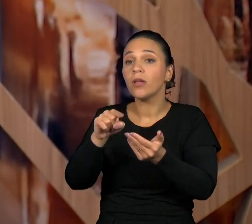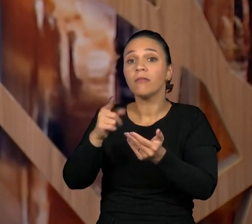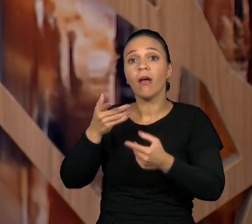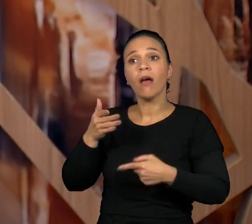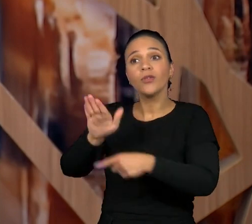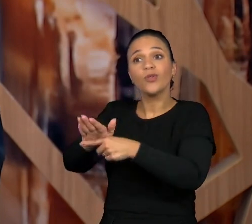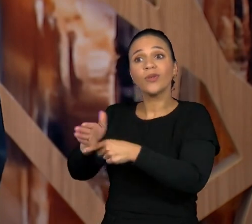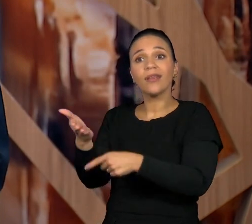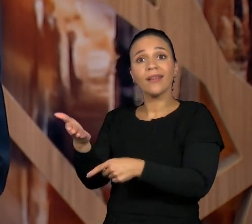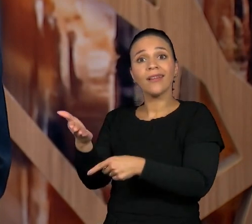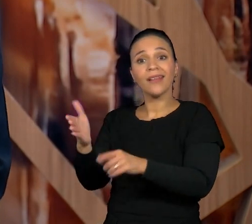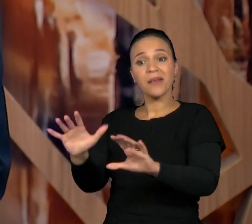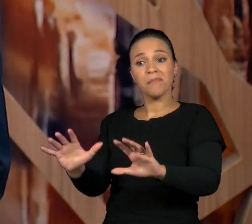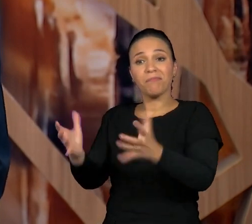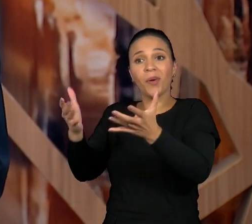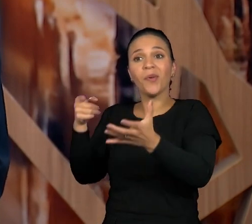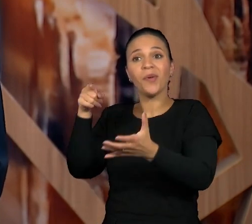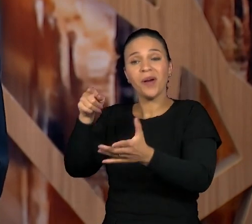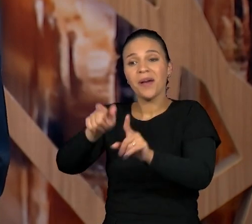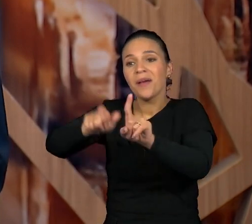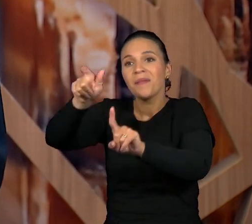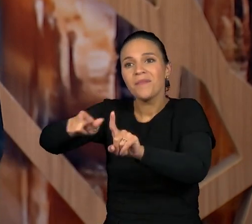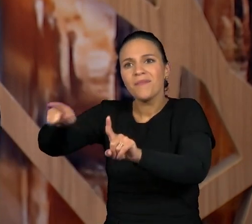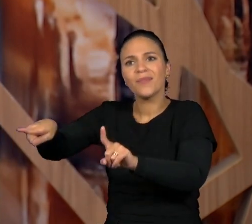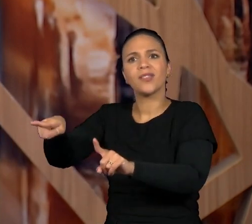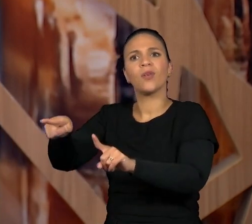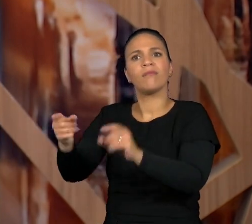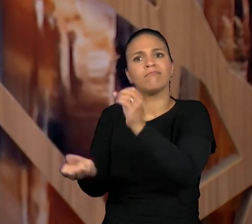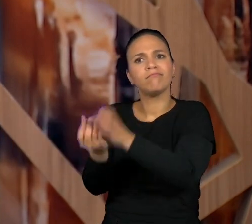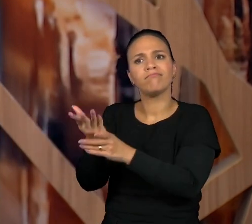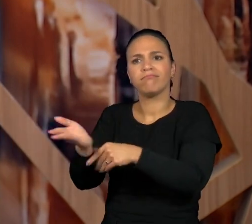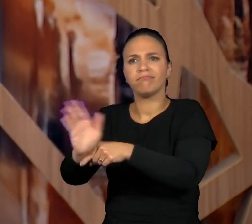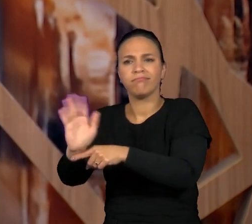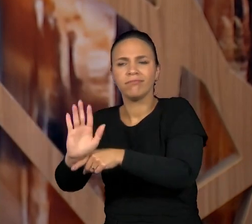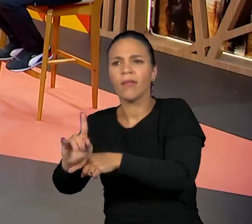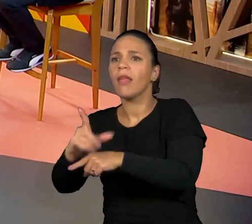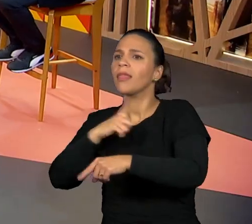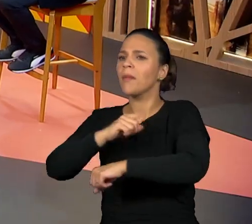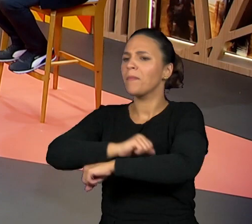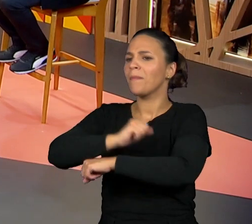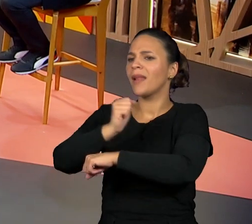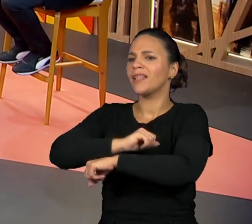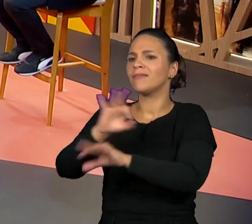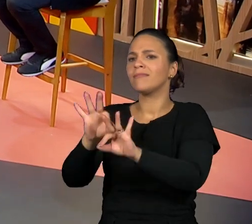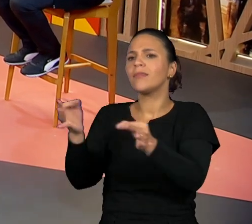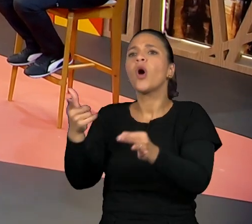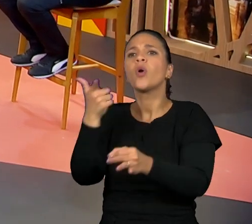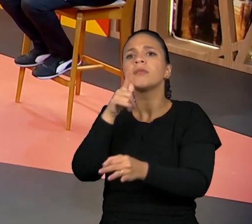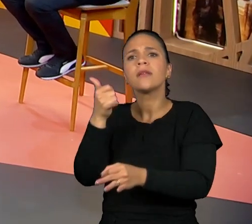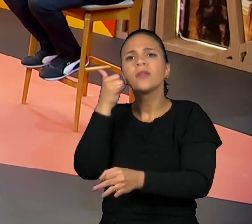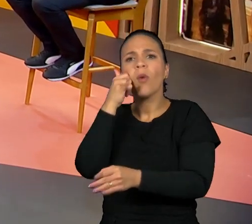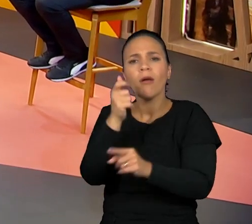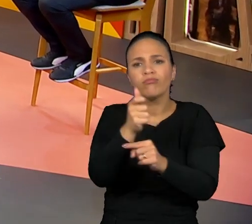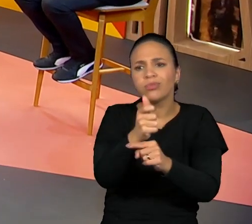socorrendo esses cineastas, não é? Que desenvolvem a partir de plataformas como telefone celular,